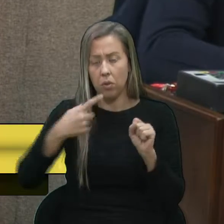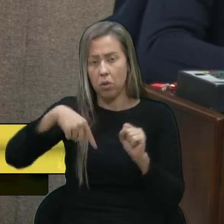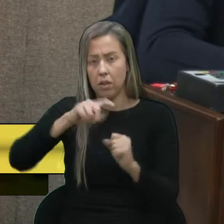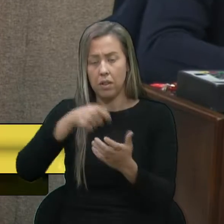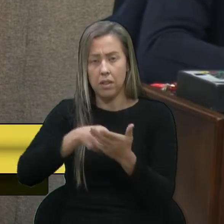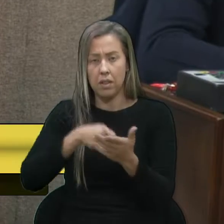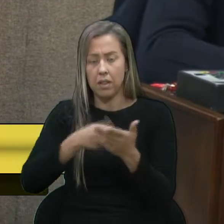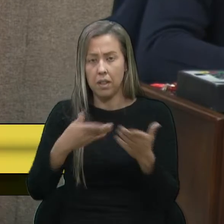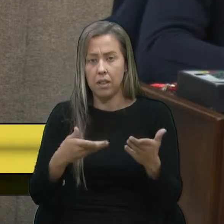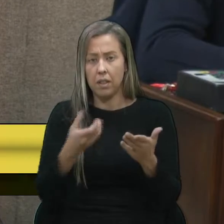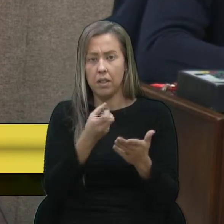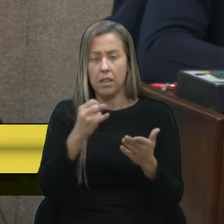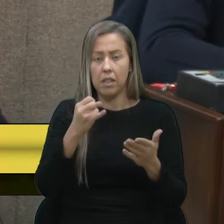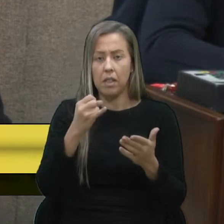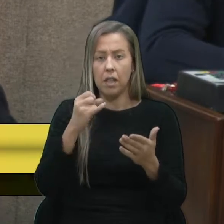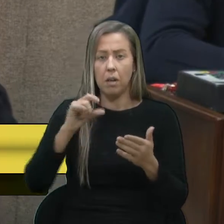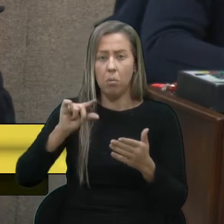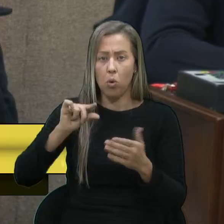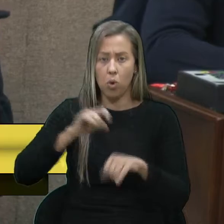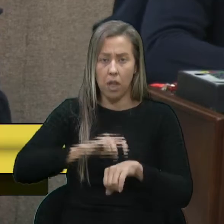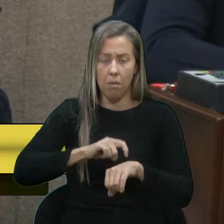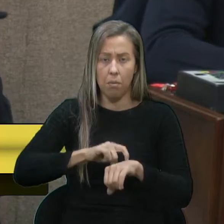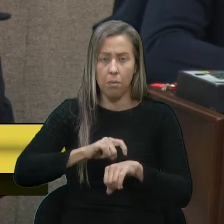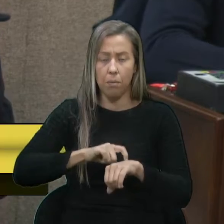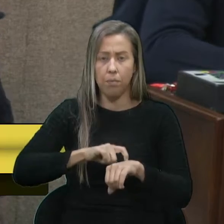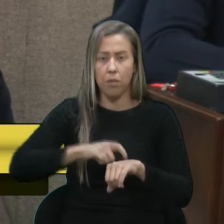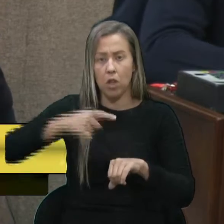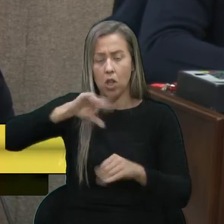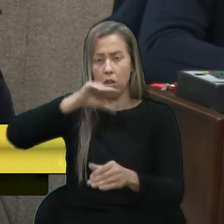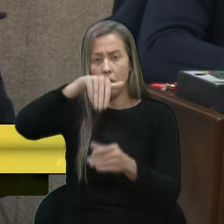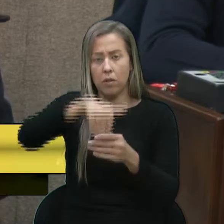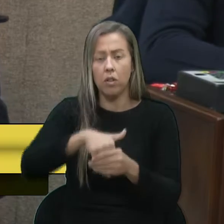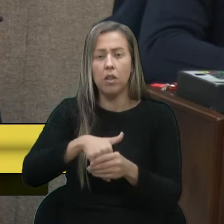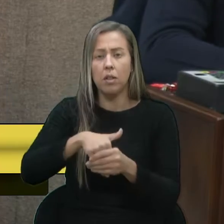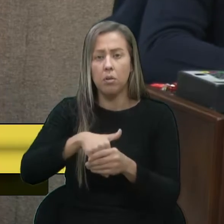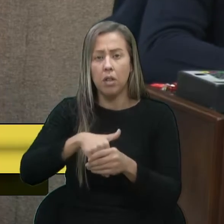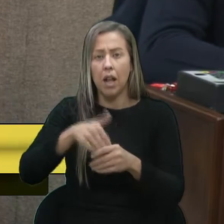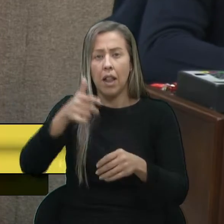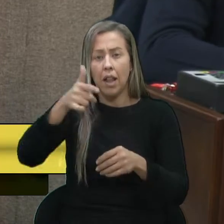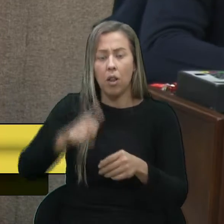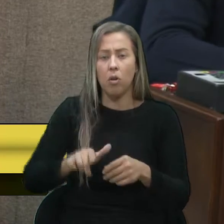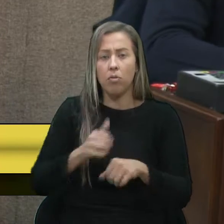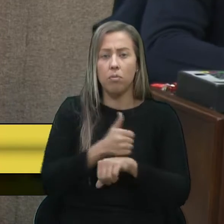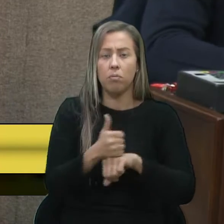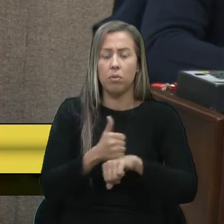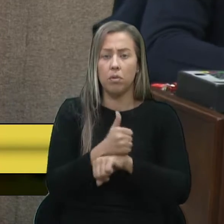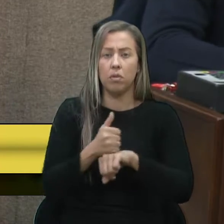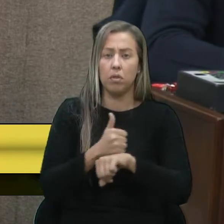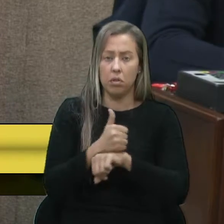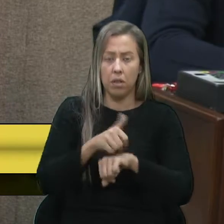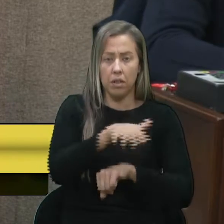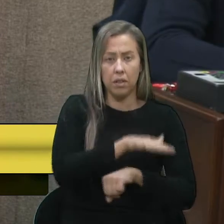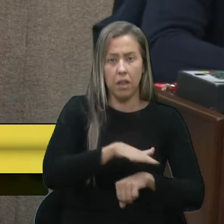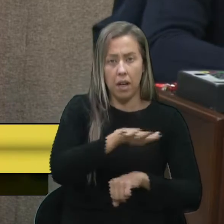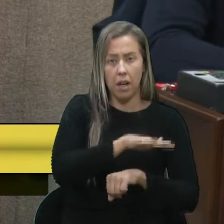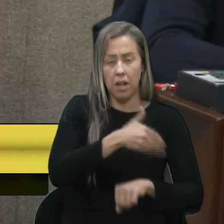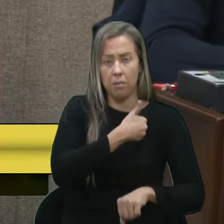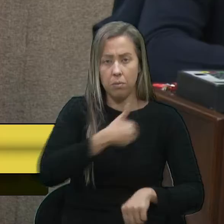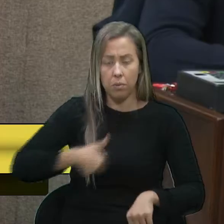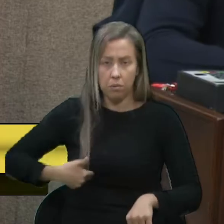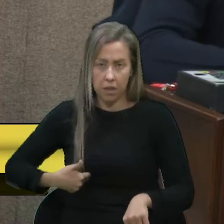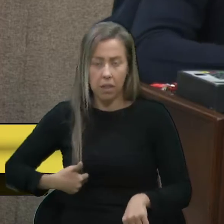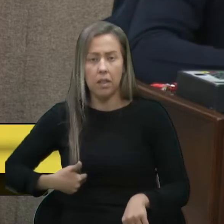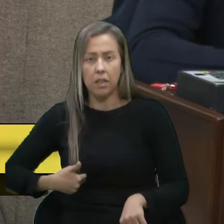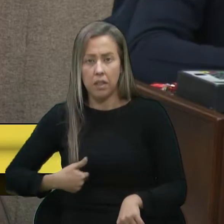isso, sendo que há muito pouco tempo a gente votou a realocação de profissionais da área pública para